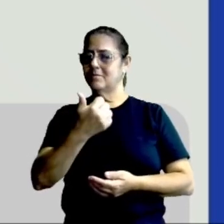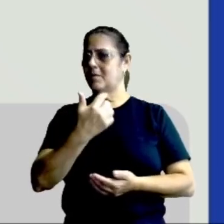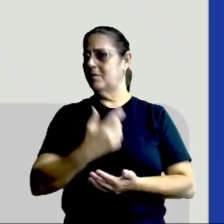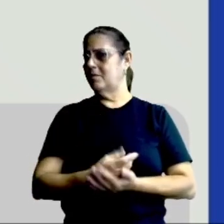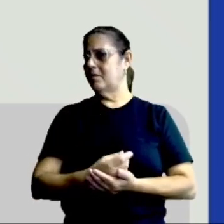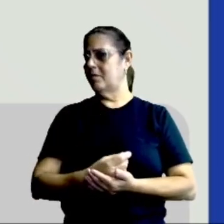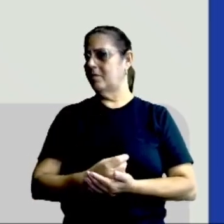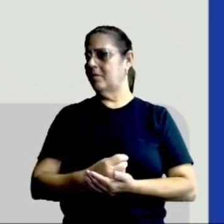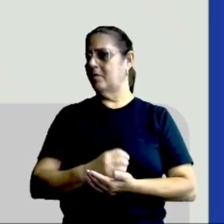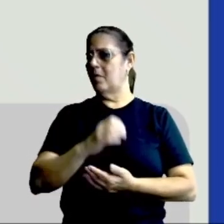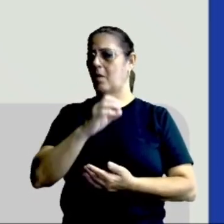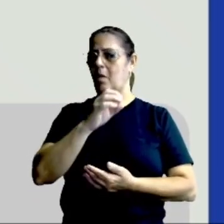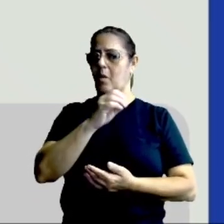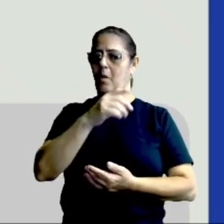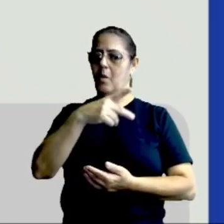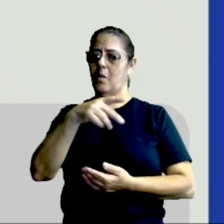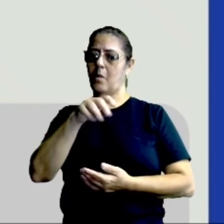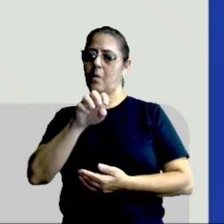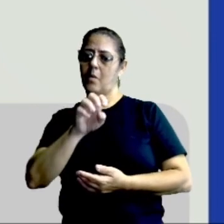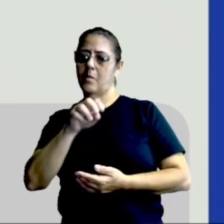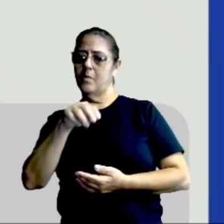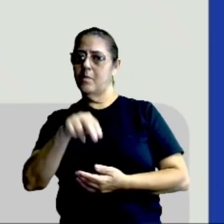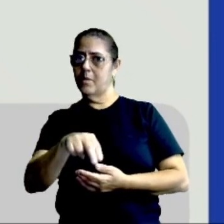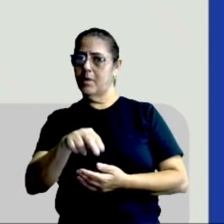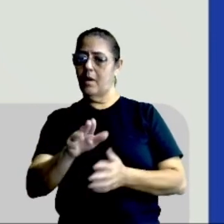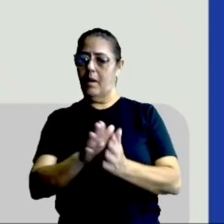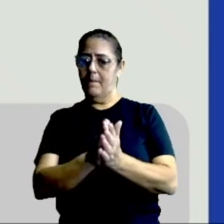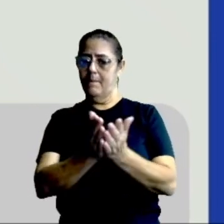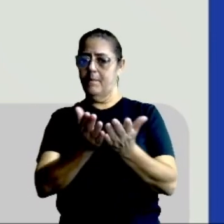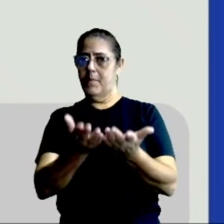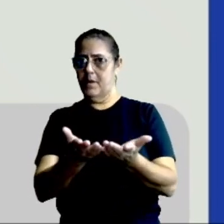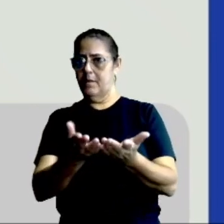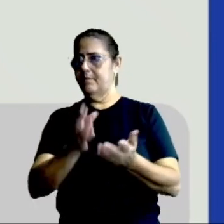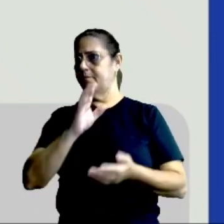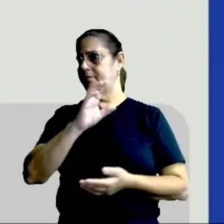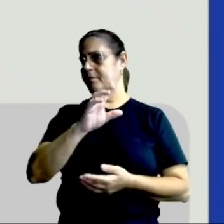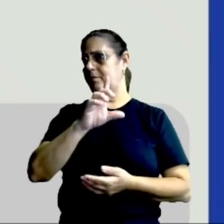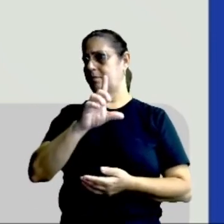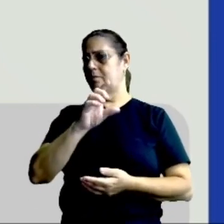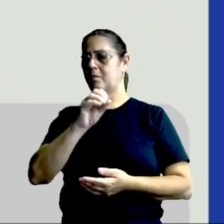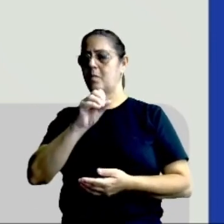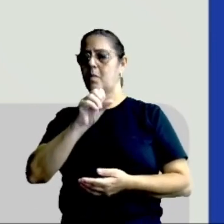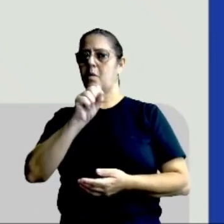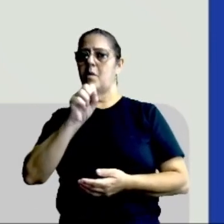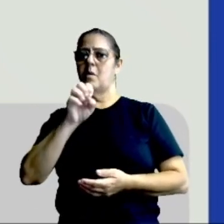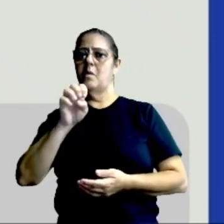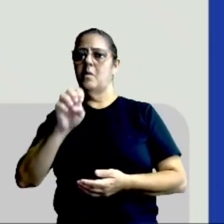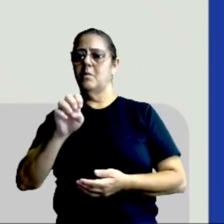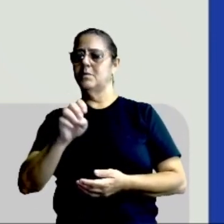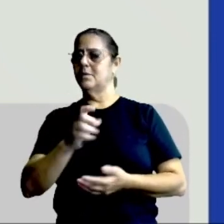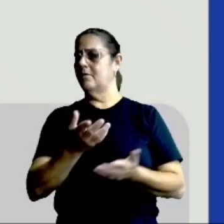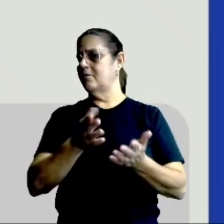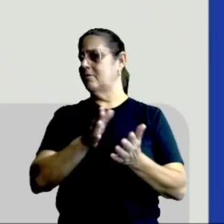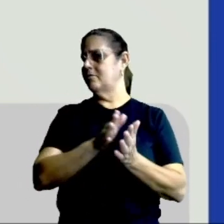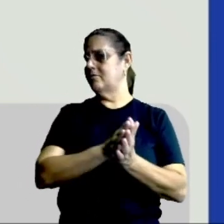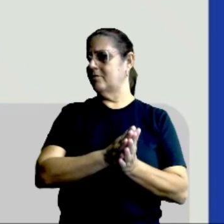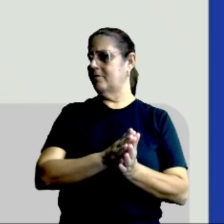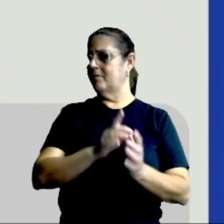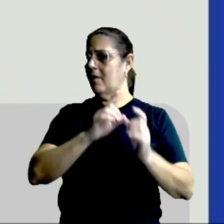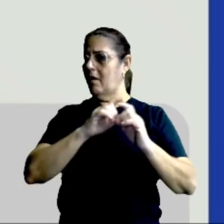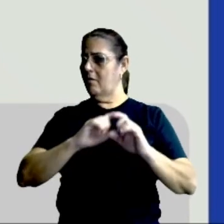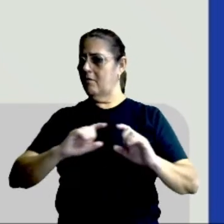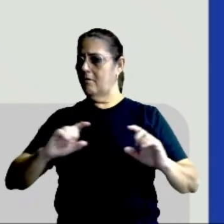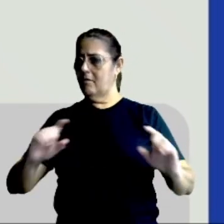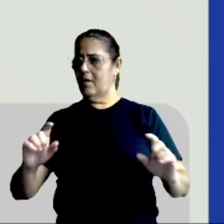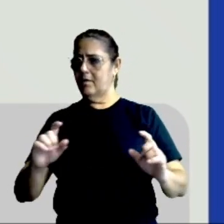open? Porque open é abrir o livro, tá? Open, abrir. E na segunda questão, a frase que você